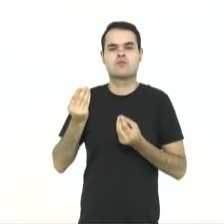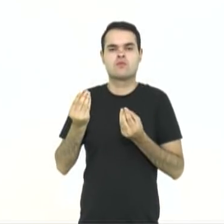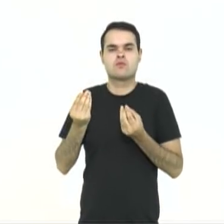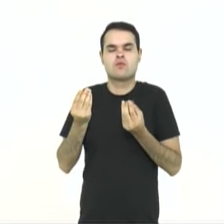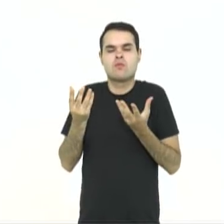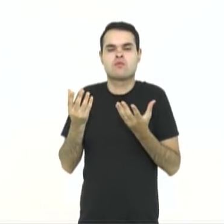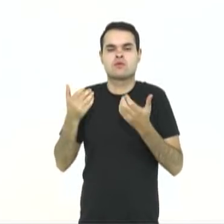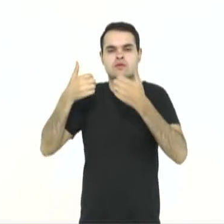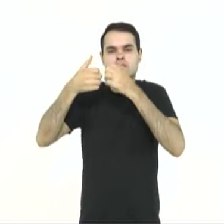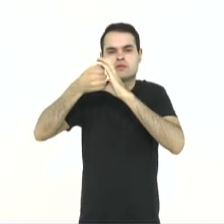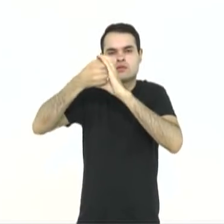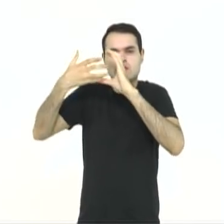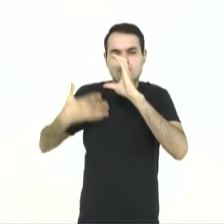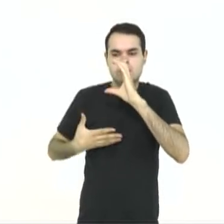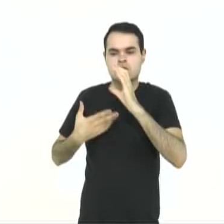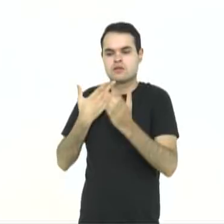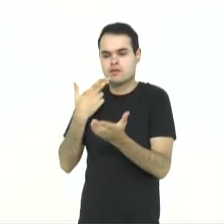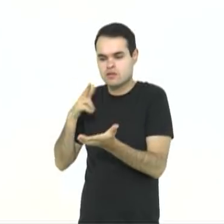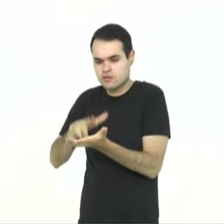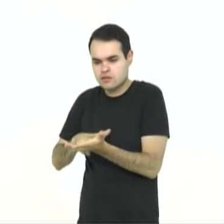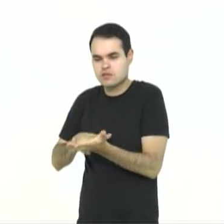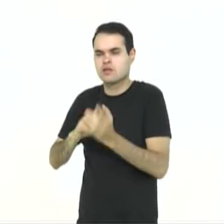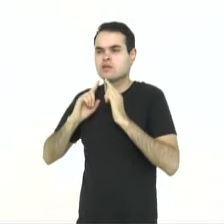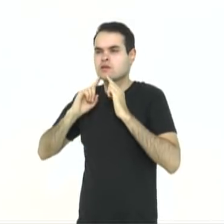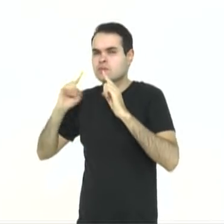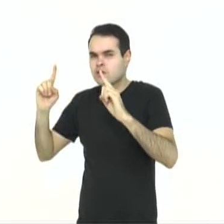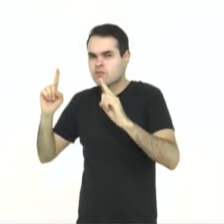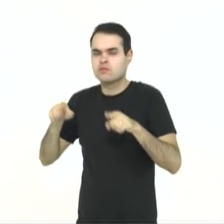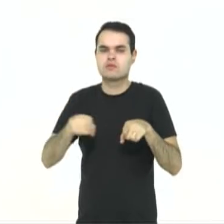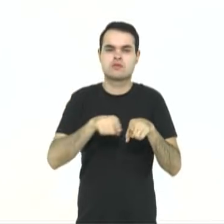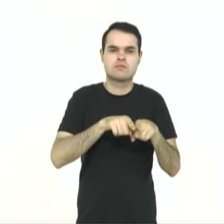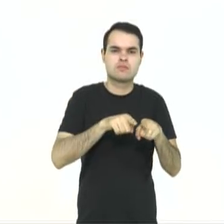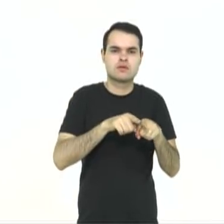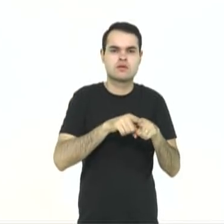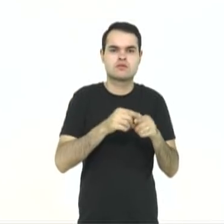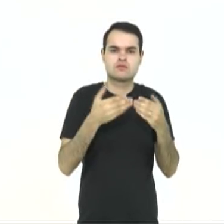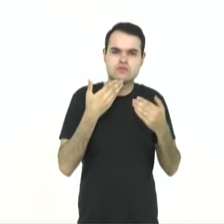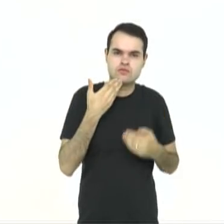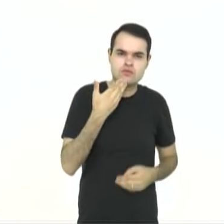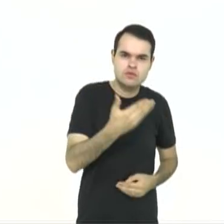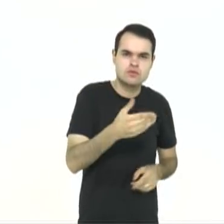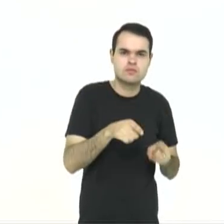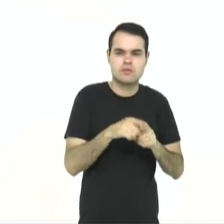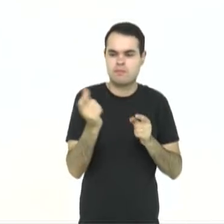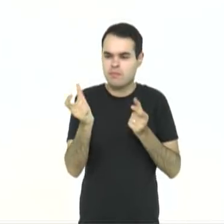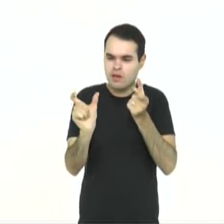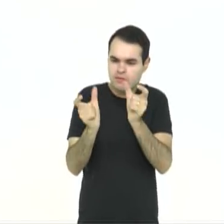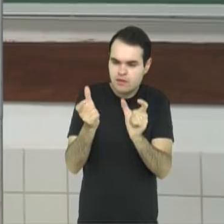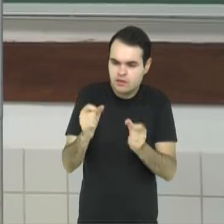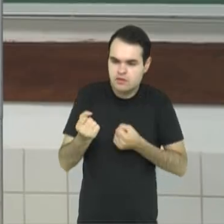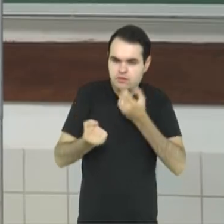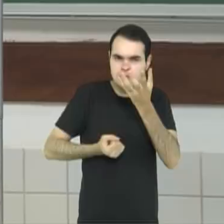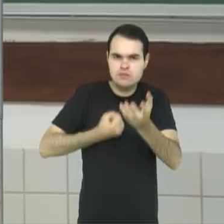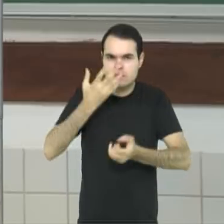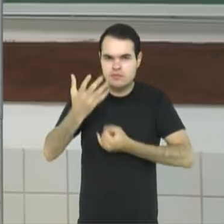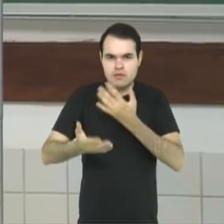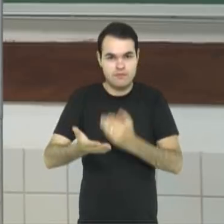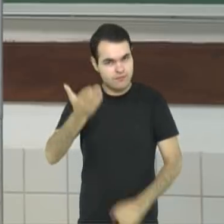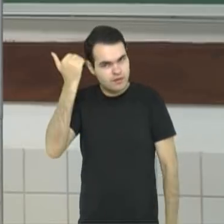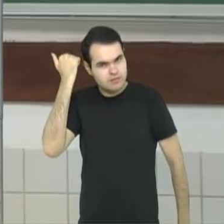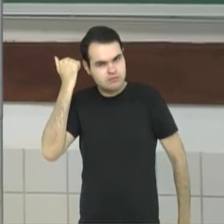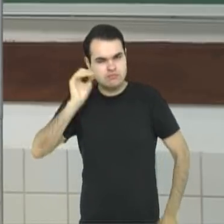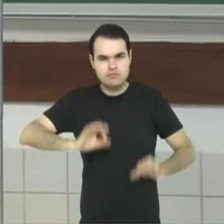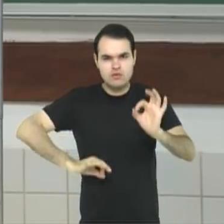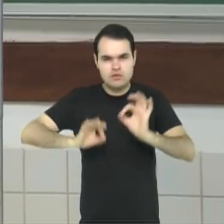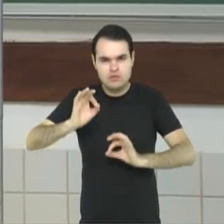de solicitação e inferir o significado de palavras ou expressões. Vamos lá? Já organizaram os materiais